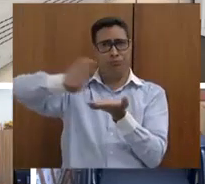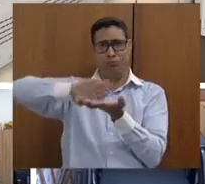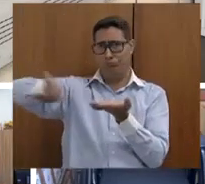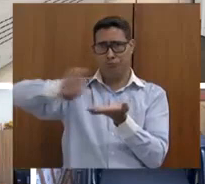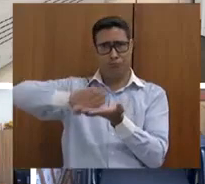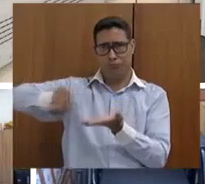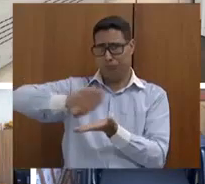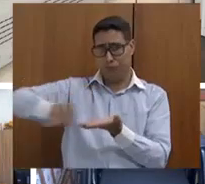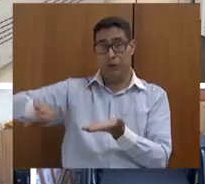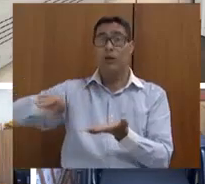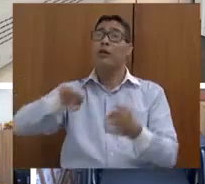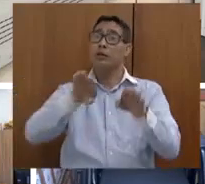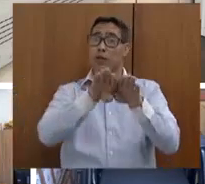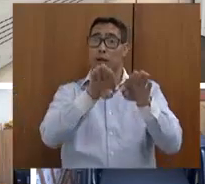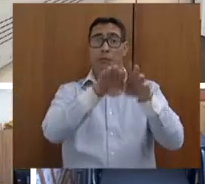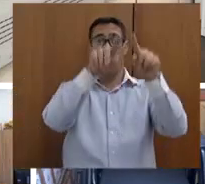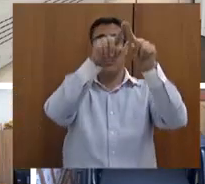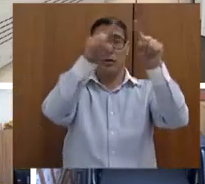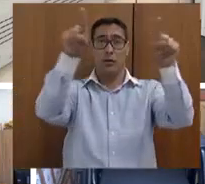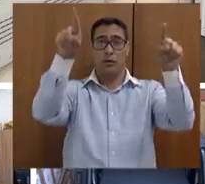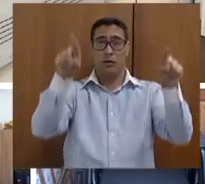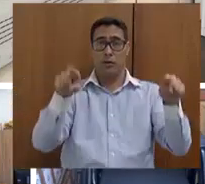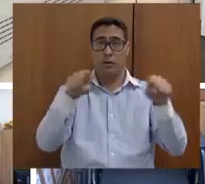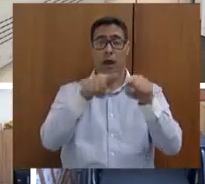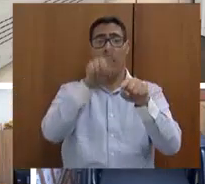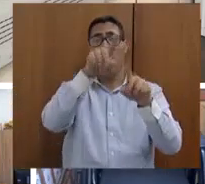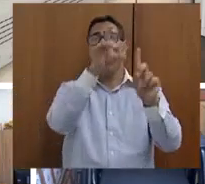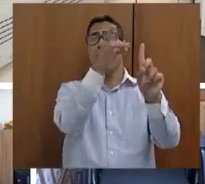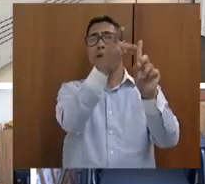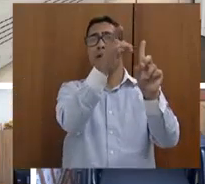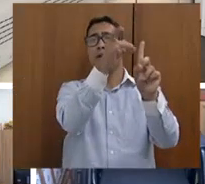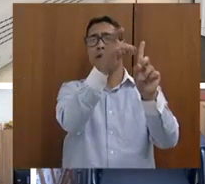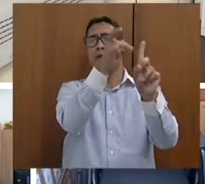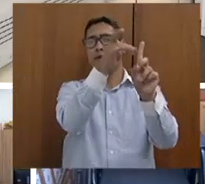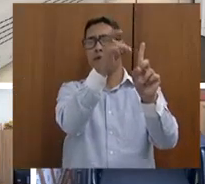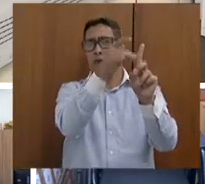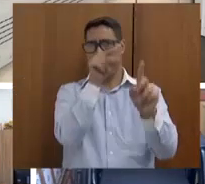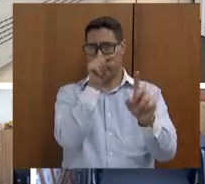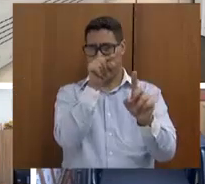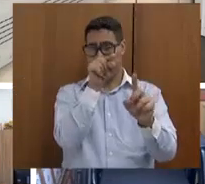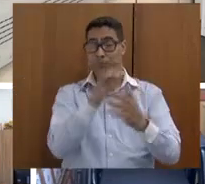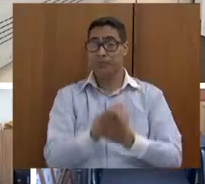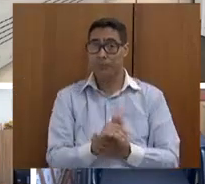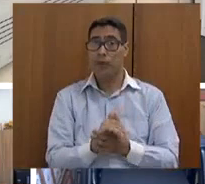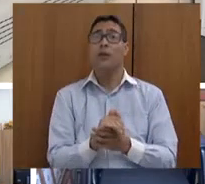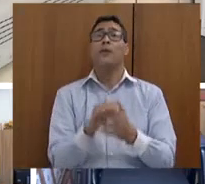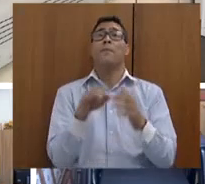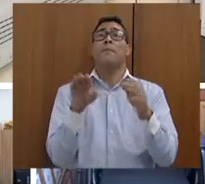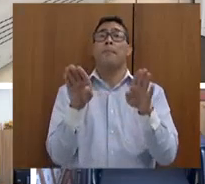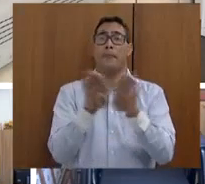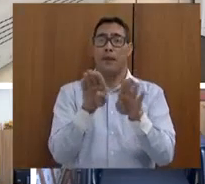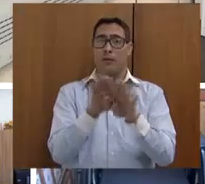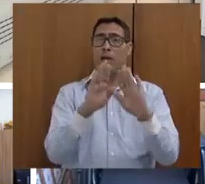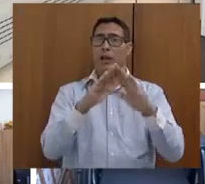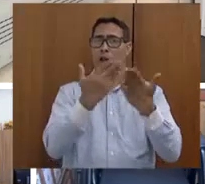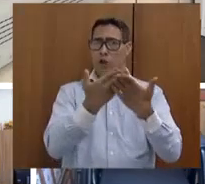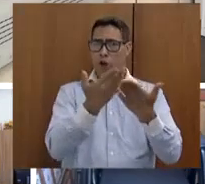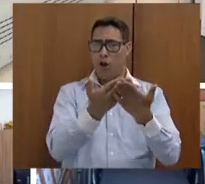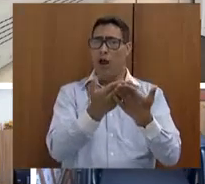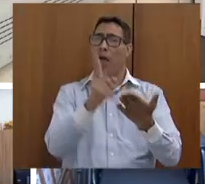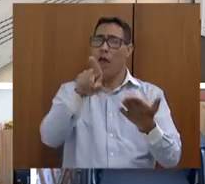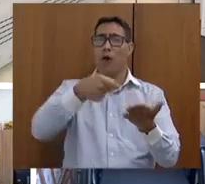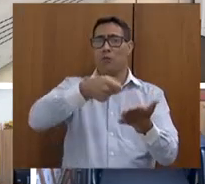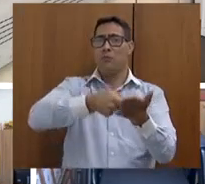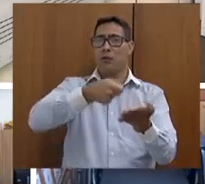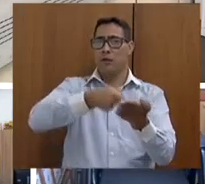o quadro de vidro Além disso colocamos na escola como obrigatório também